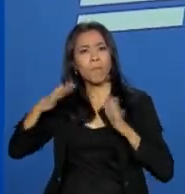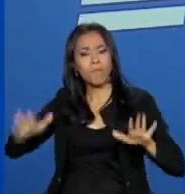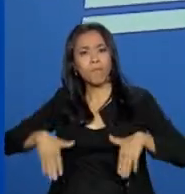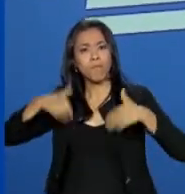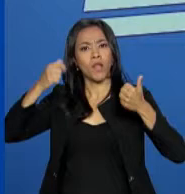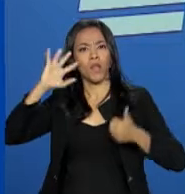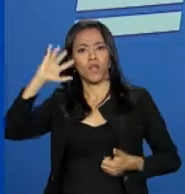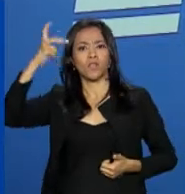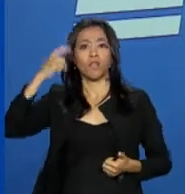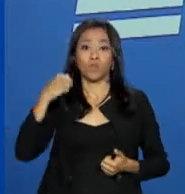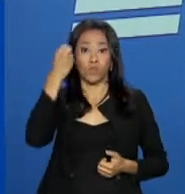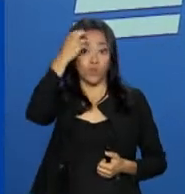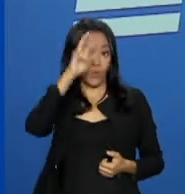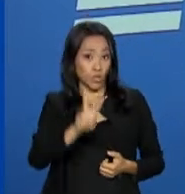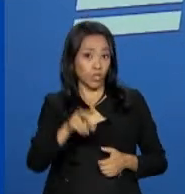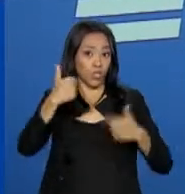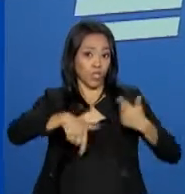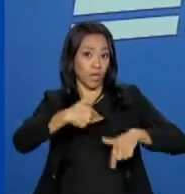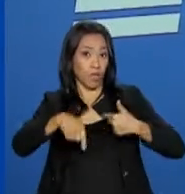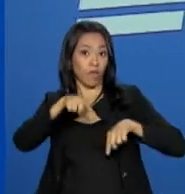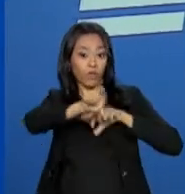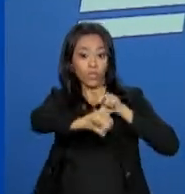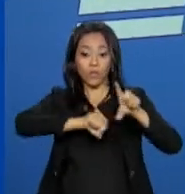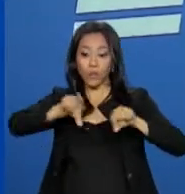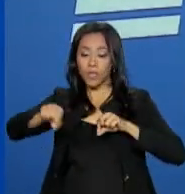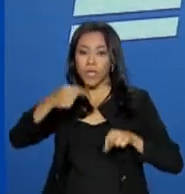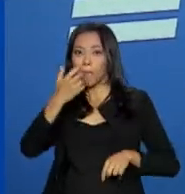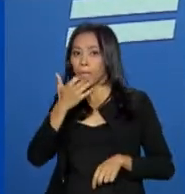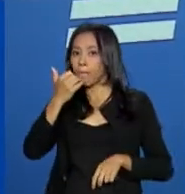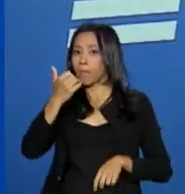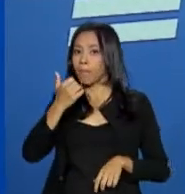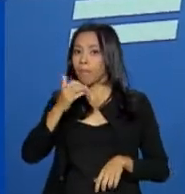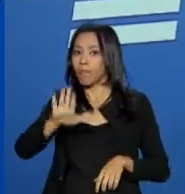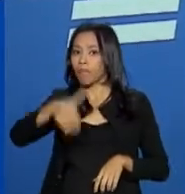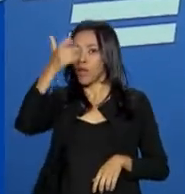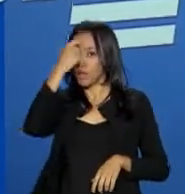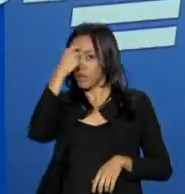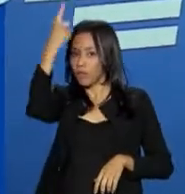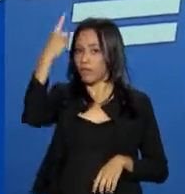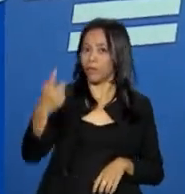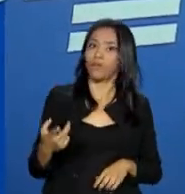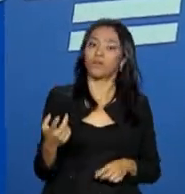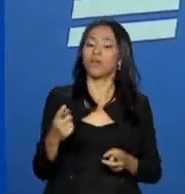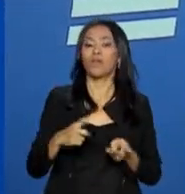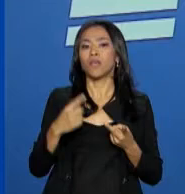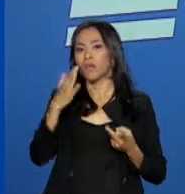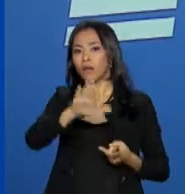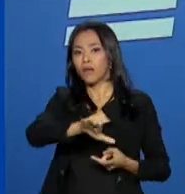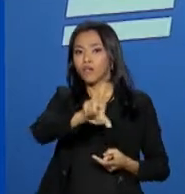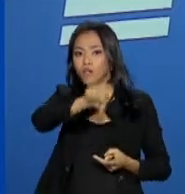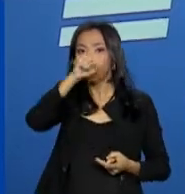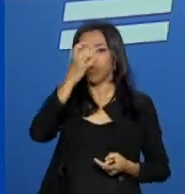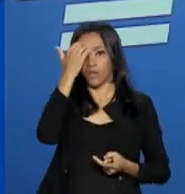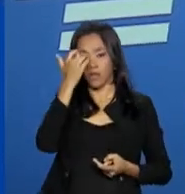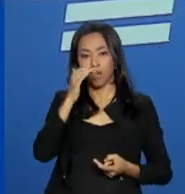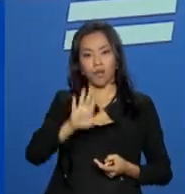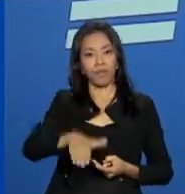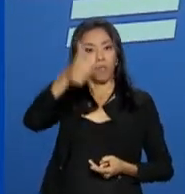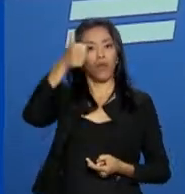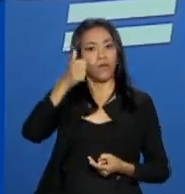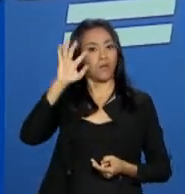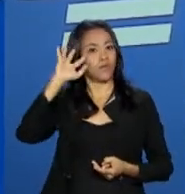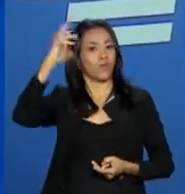desses 2 dias e meio de trabalho, foram selecionadas a melhor ideia de empreendedores e a melhor solução de startups, no qual recebeu